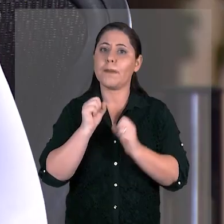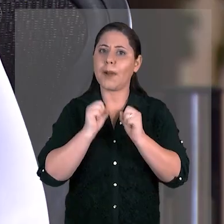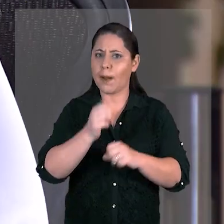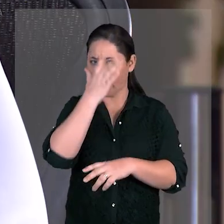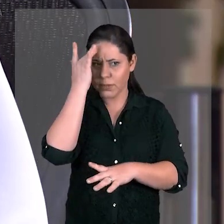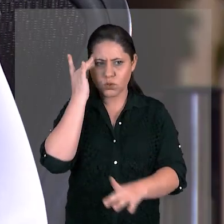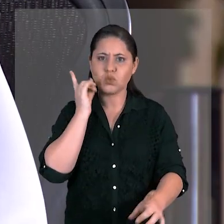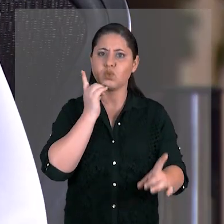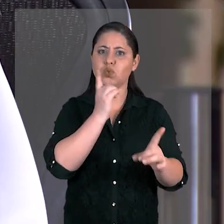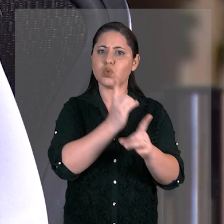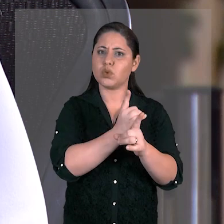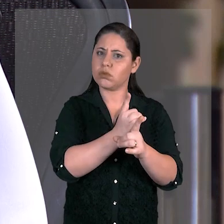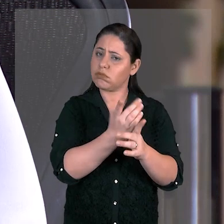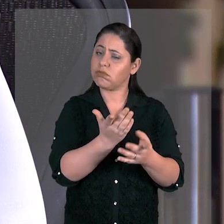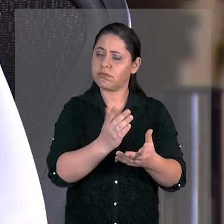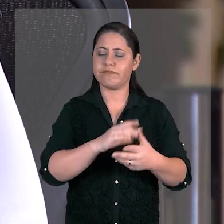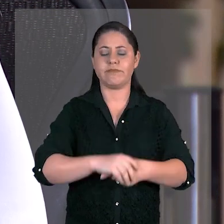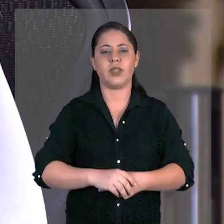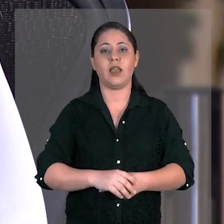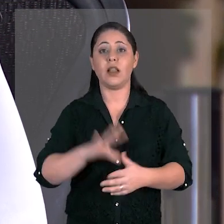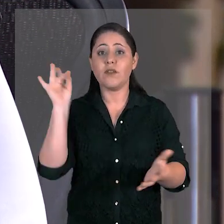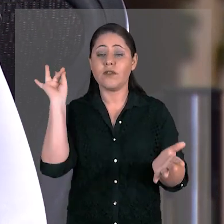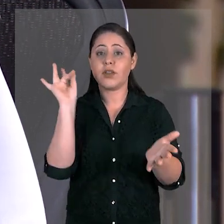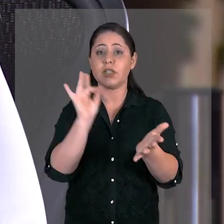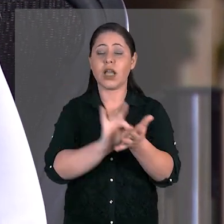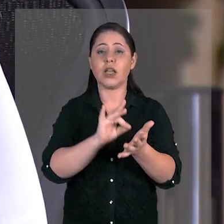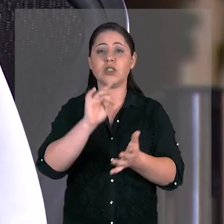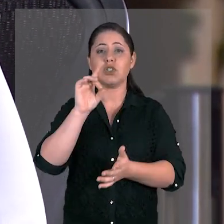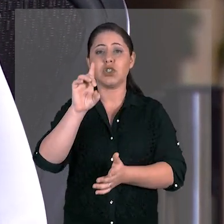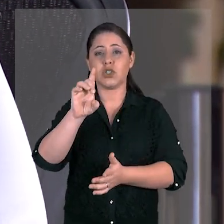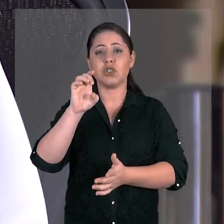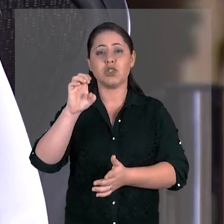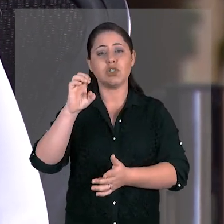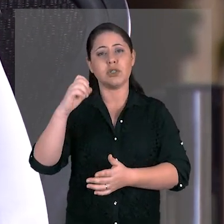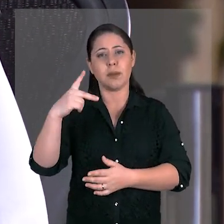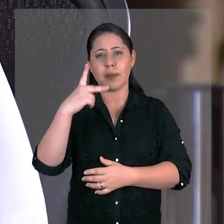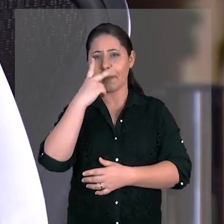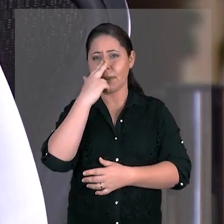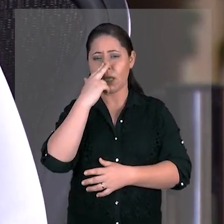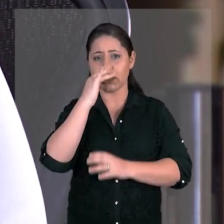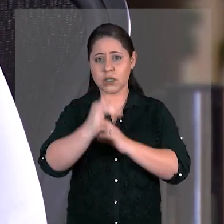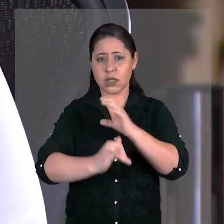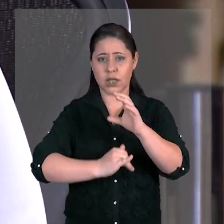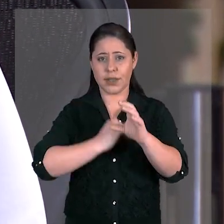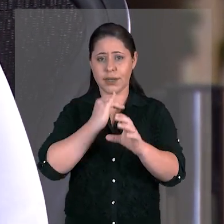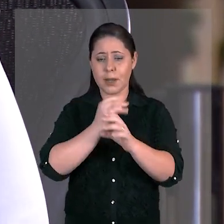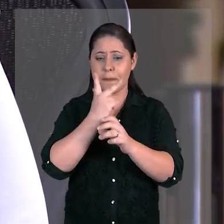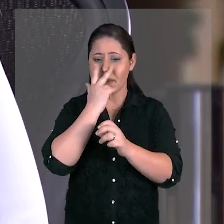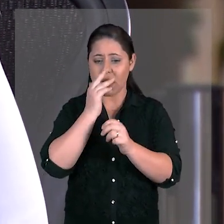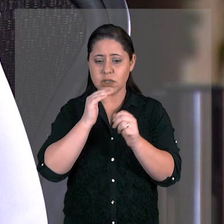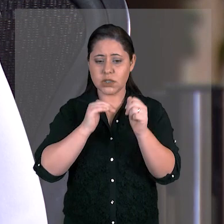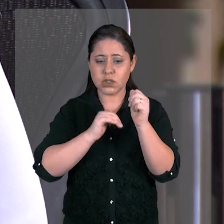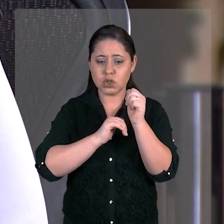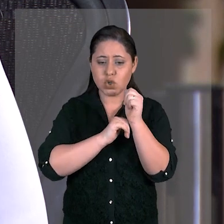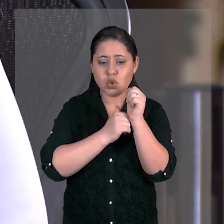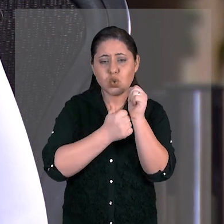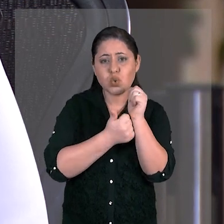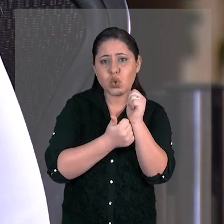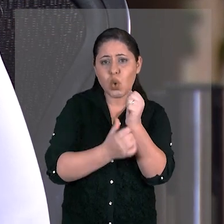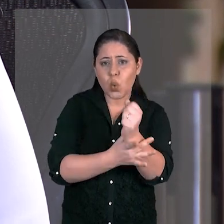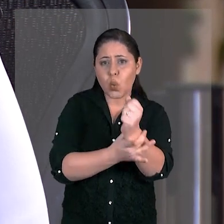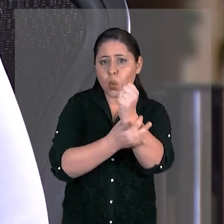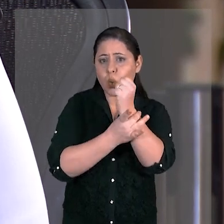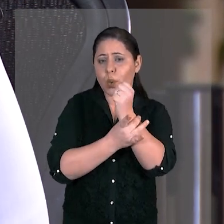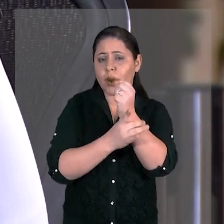localizar. Então, na realidade, a Deep Web, ela é uma internet mais segura, entre aspas, no sentido de